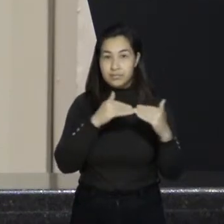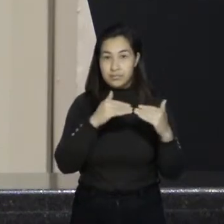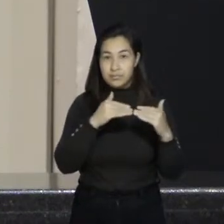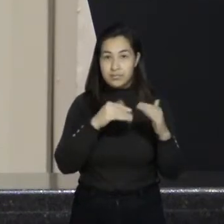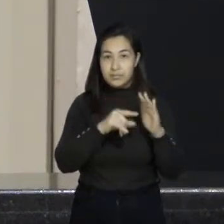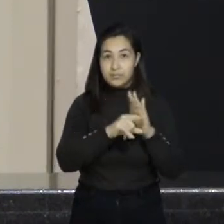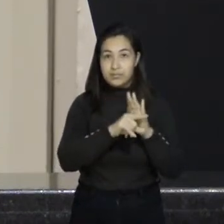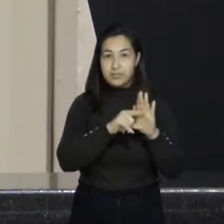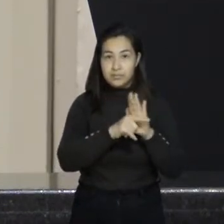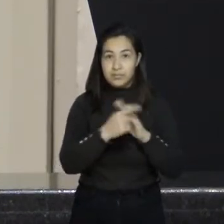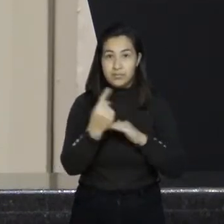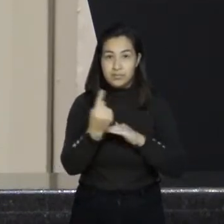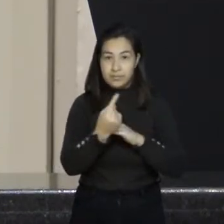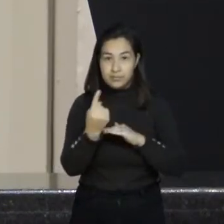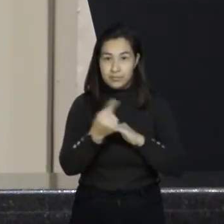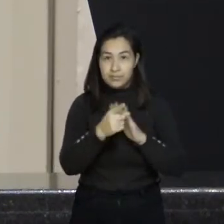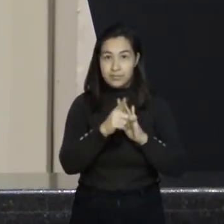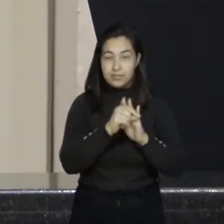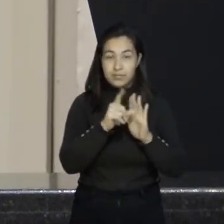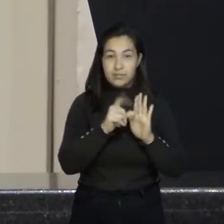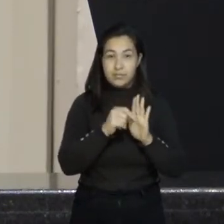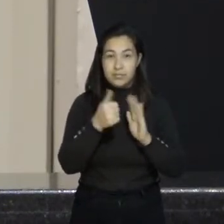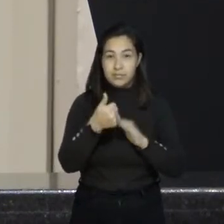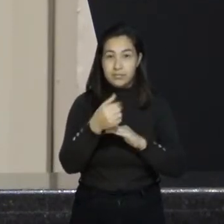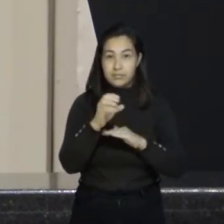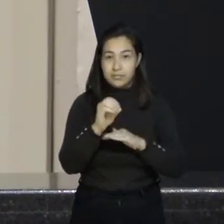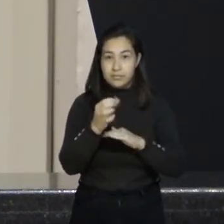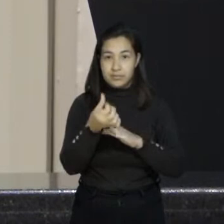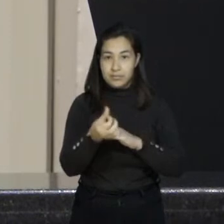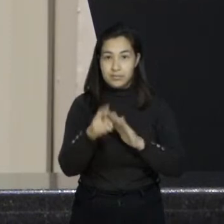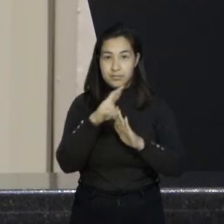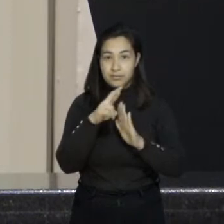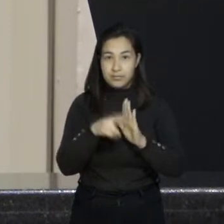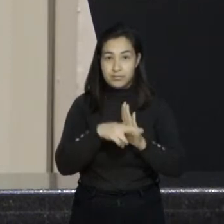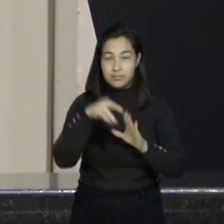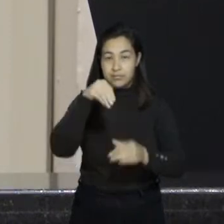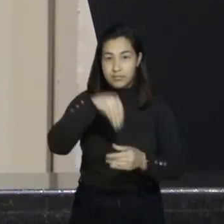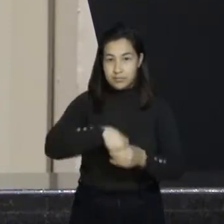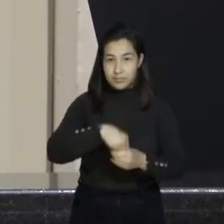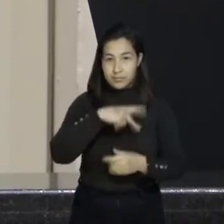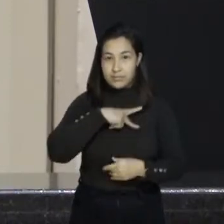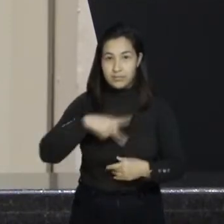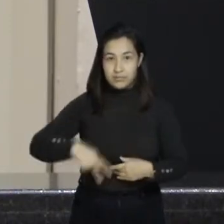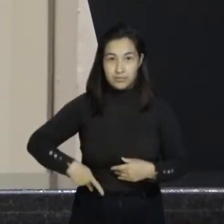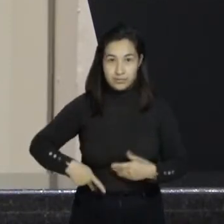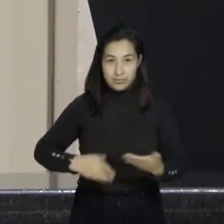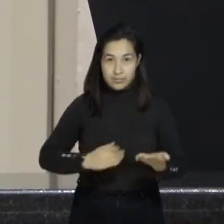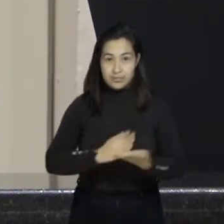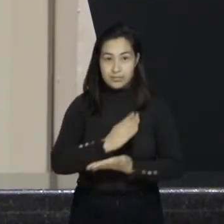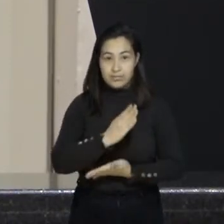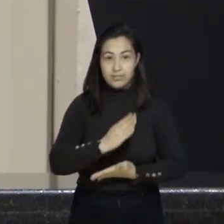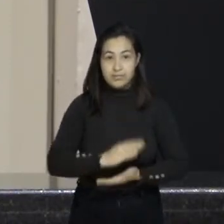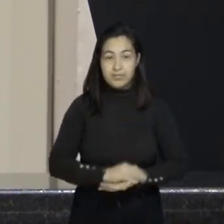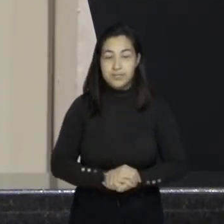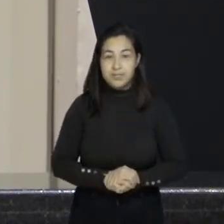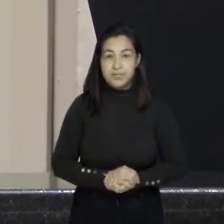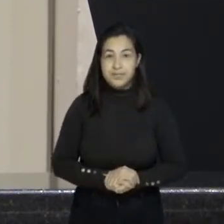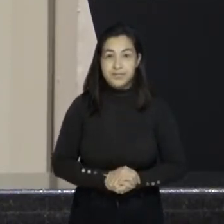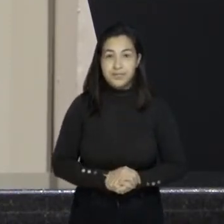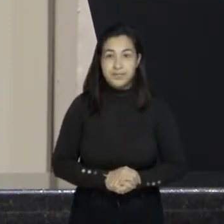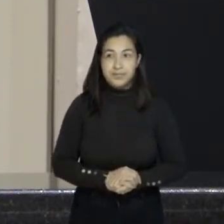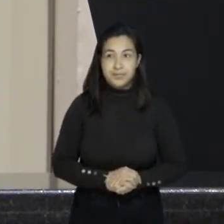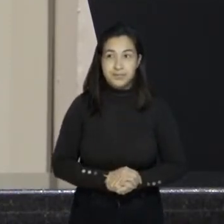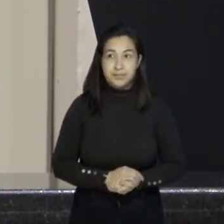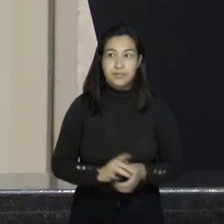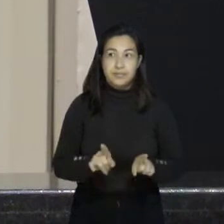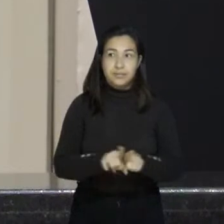primeiro do artigo 106 do regime interno o senhor presidente deu por aprovada no expediente